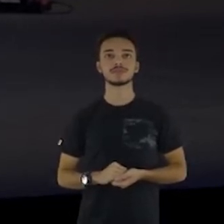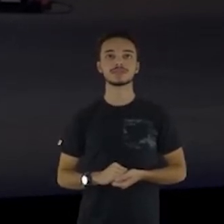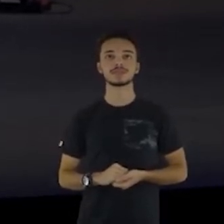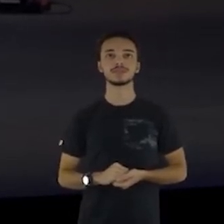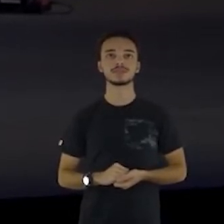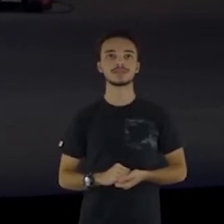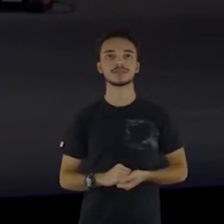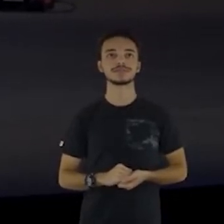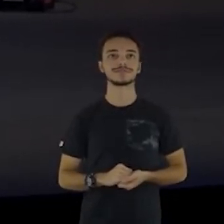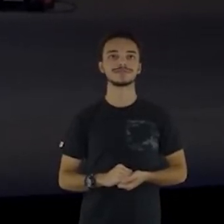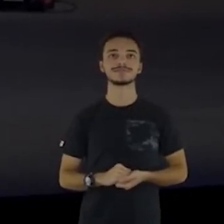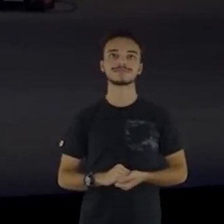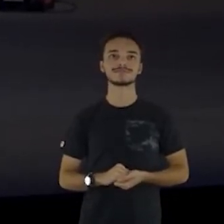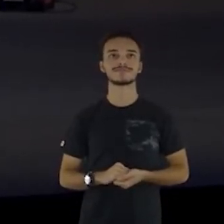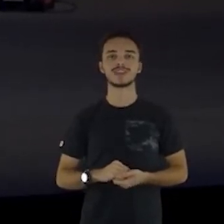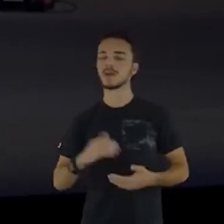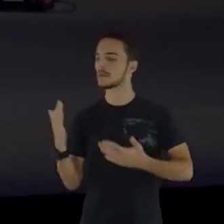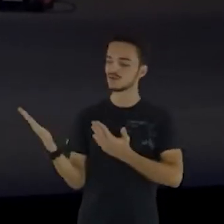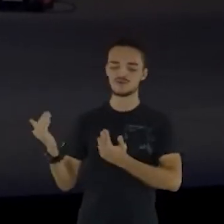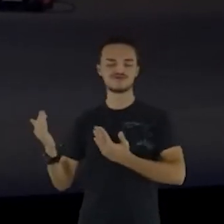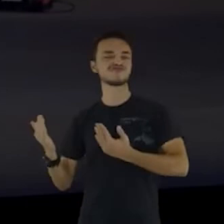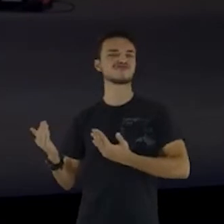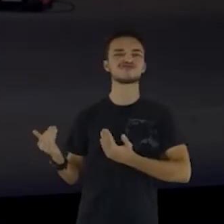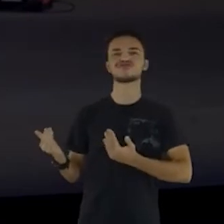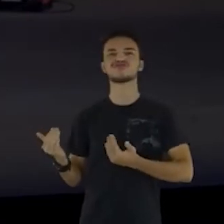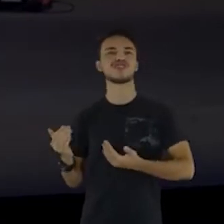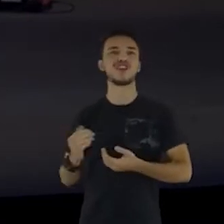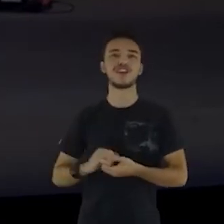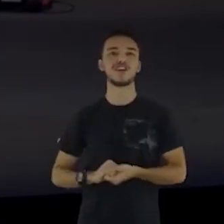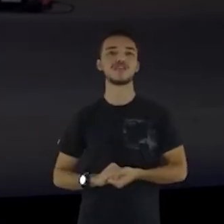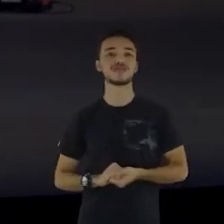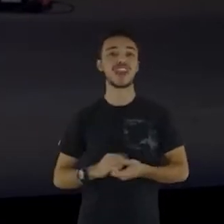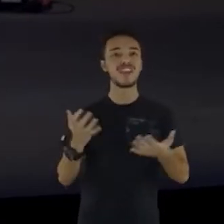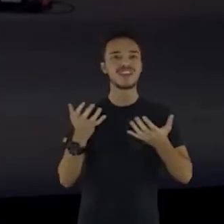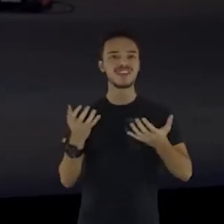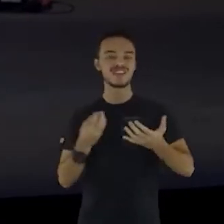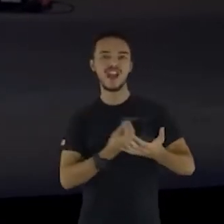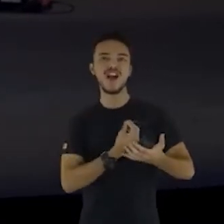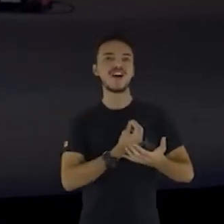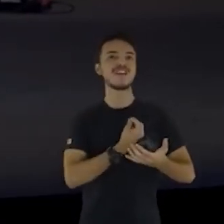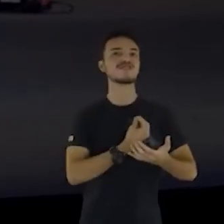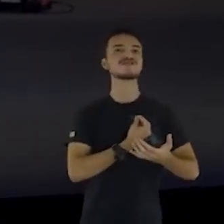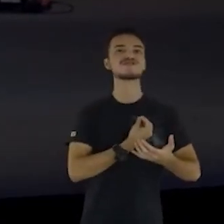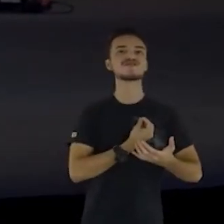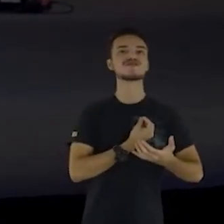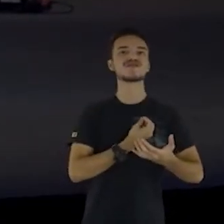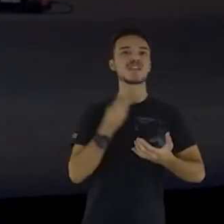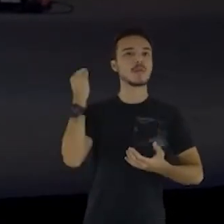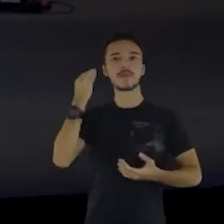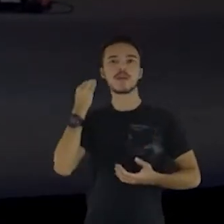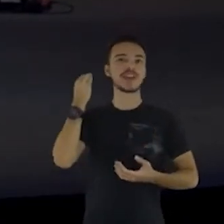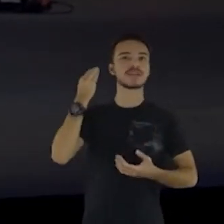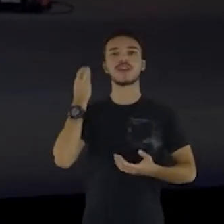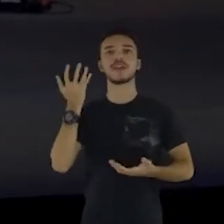que faz, e às vezes chega primeiro que a bala. Mas a